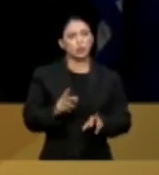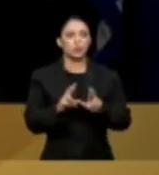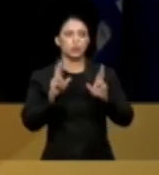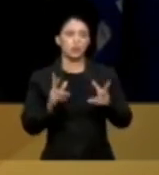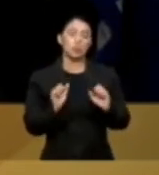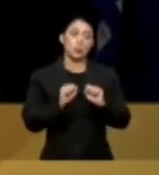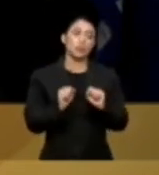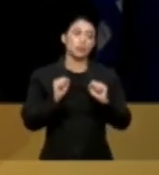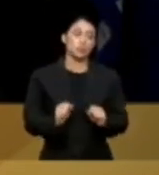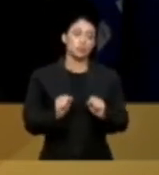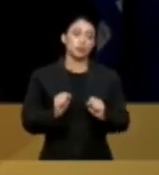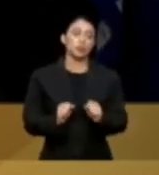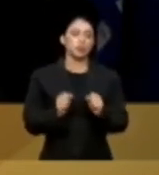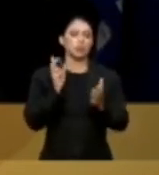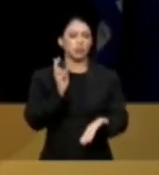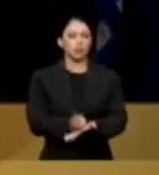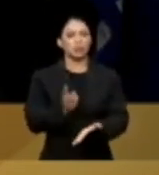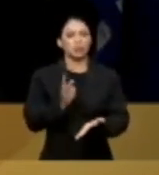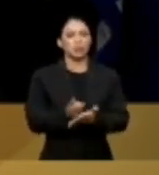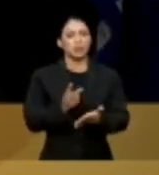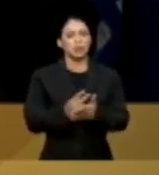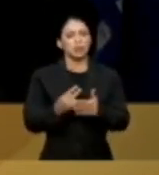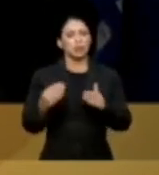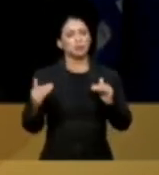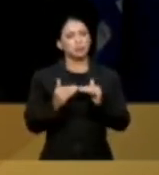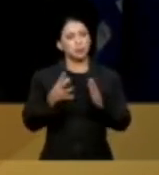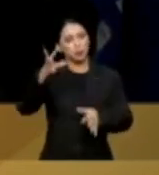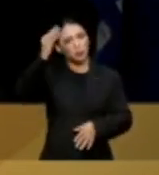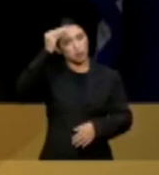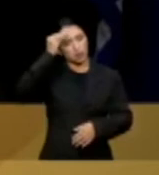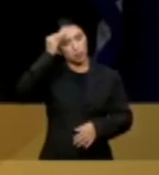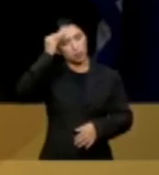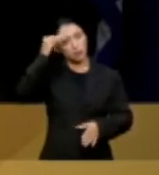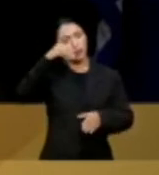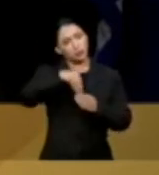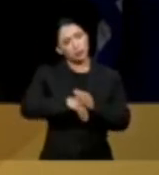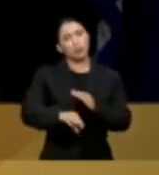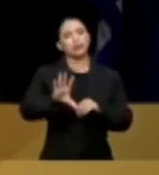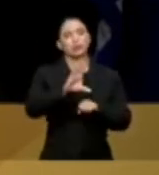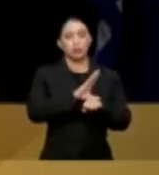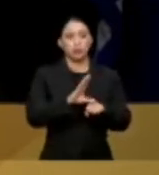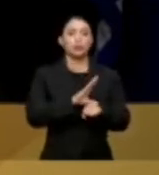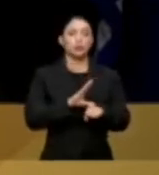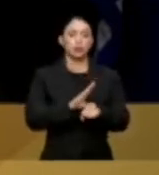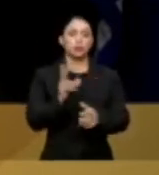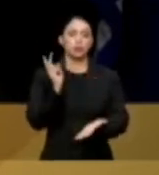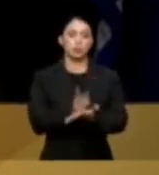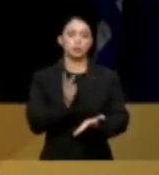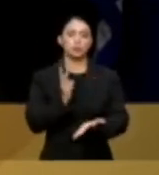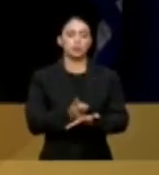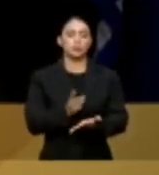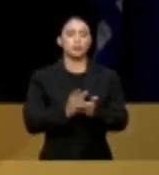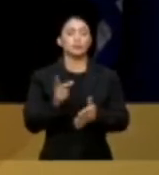mas que podem ser sempre conciliados à luz da hermenêutica constitucional clássica e mesmo para